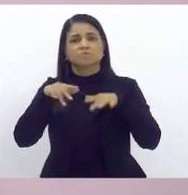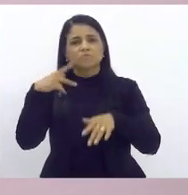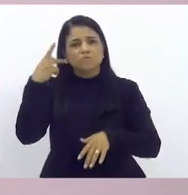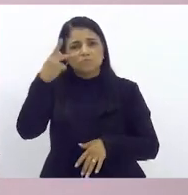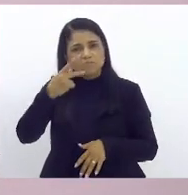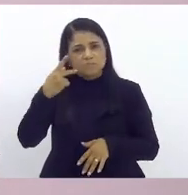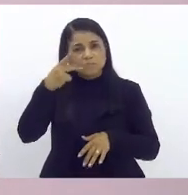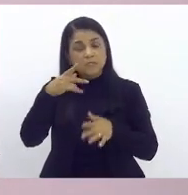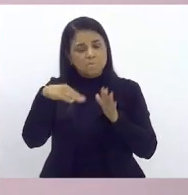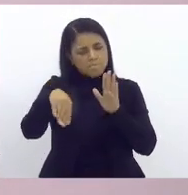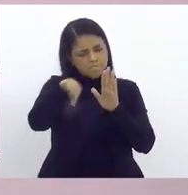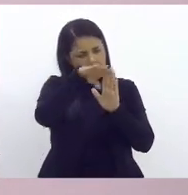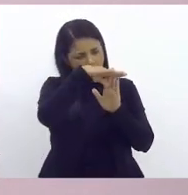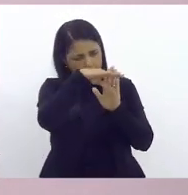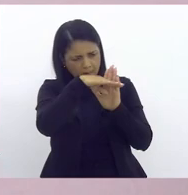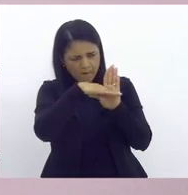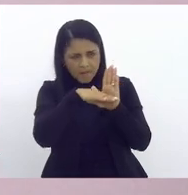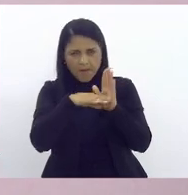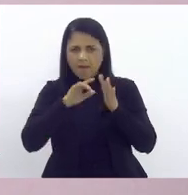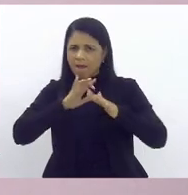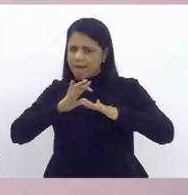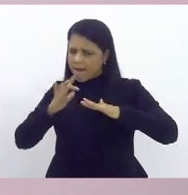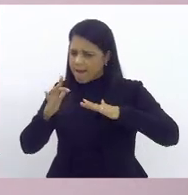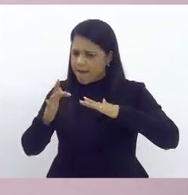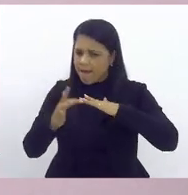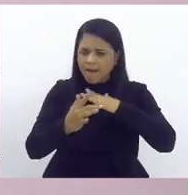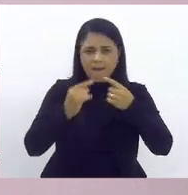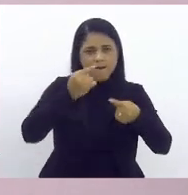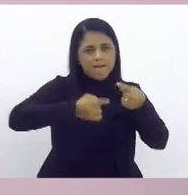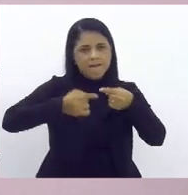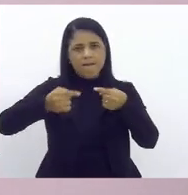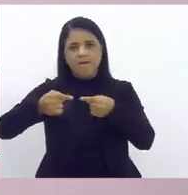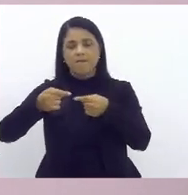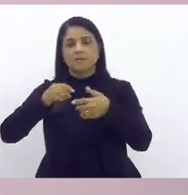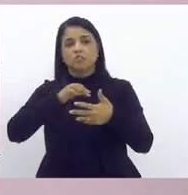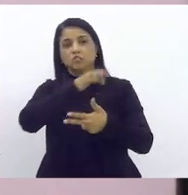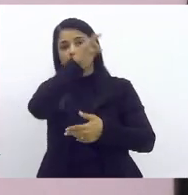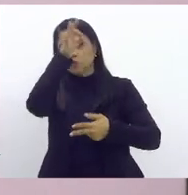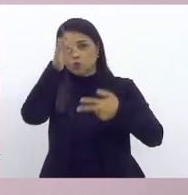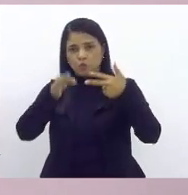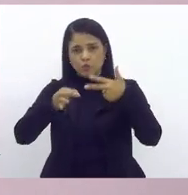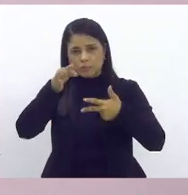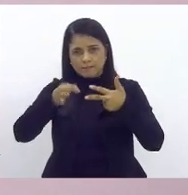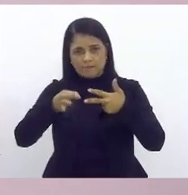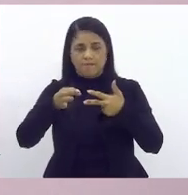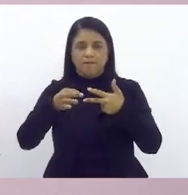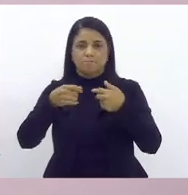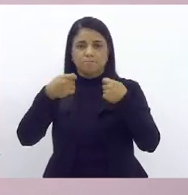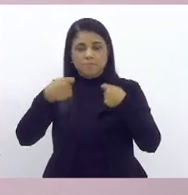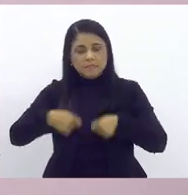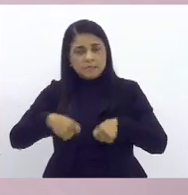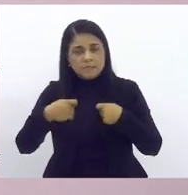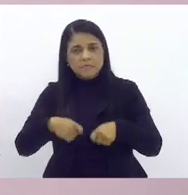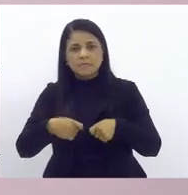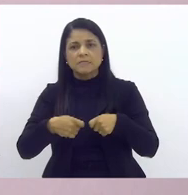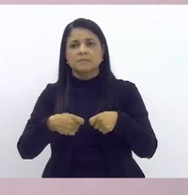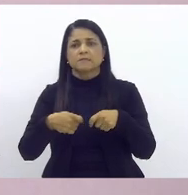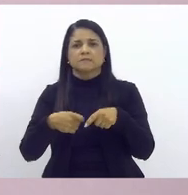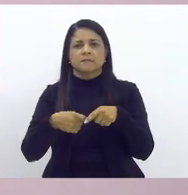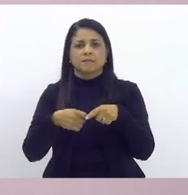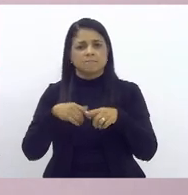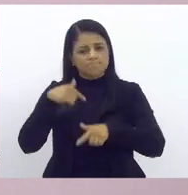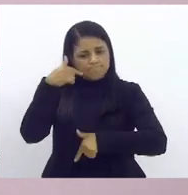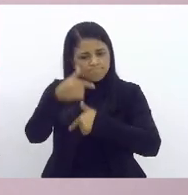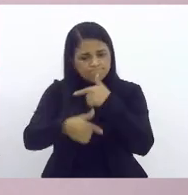pauta dentro das redes sociais, dentro do judiciário. É assim que a gente avança. É assim que, historicamente, a